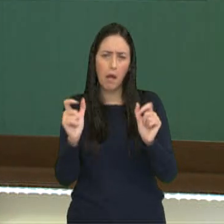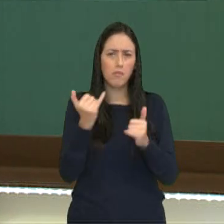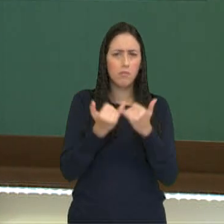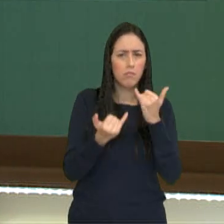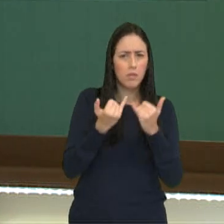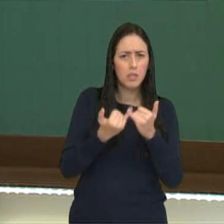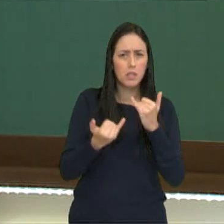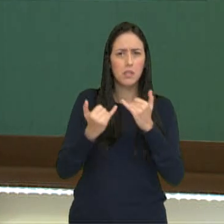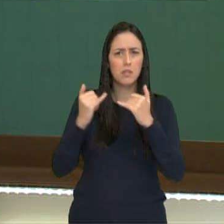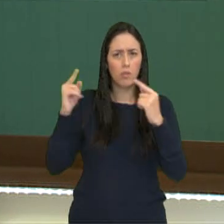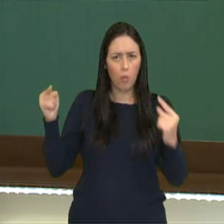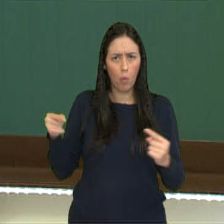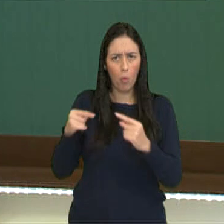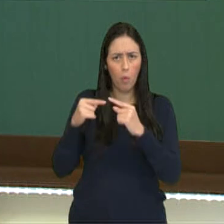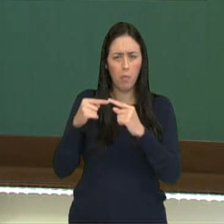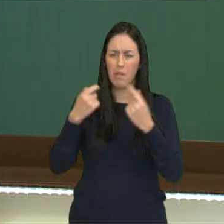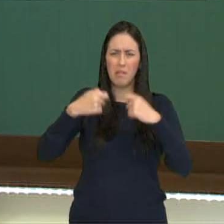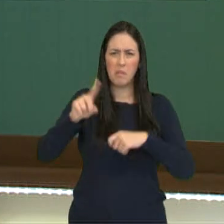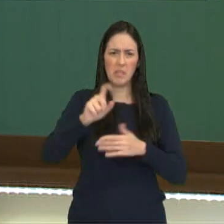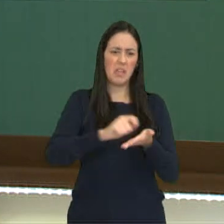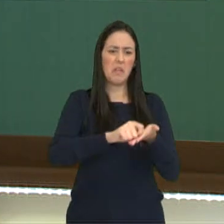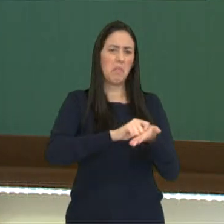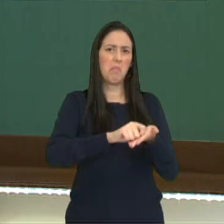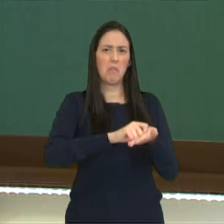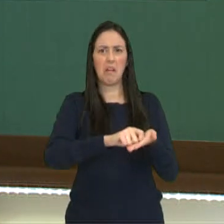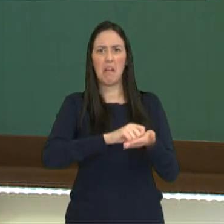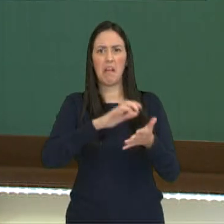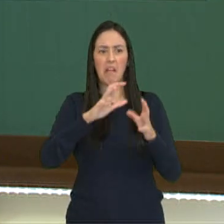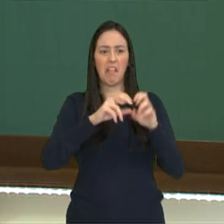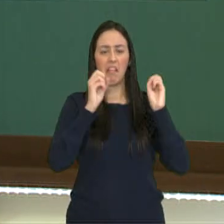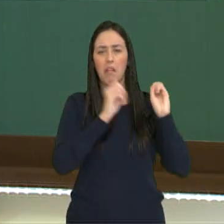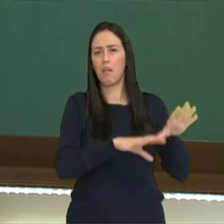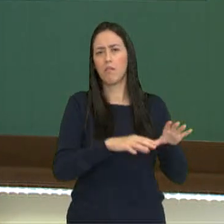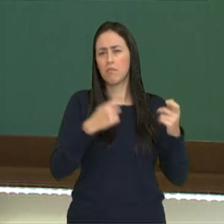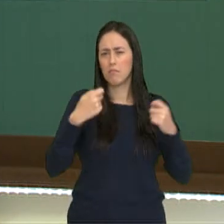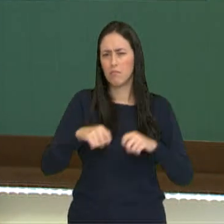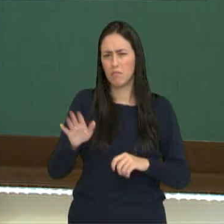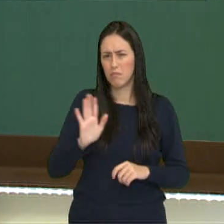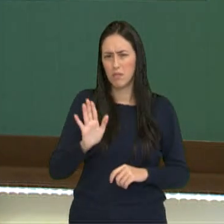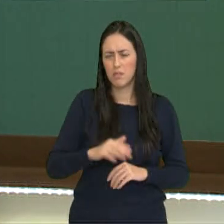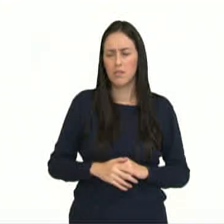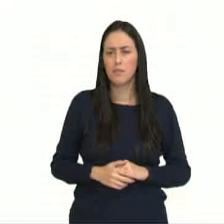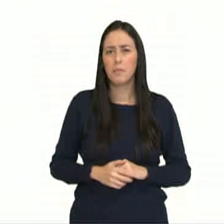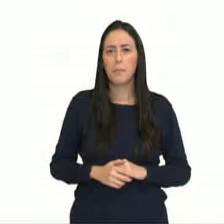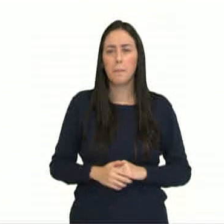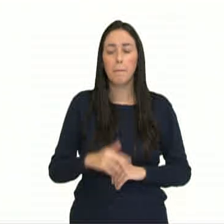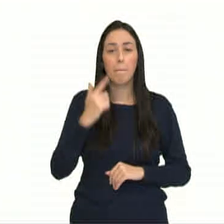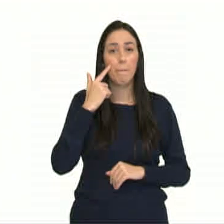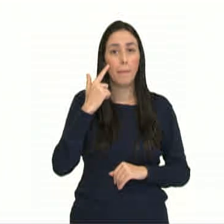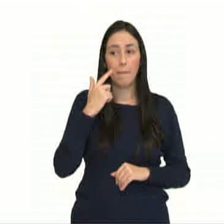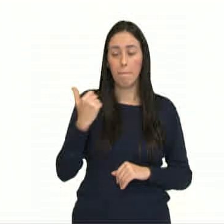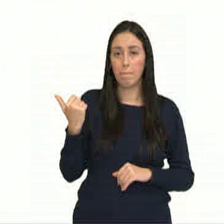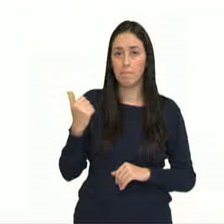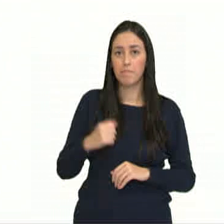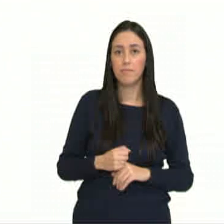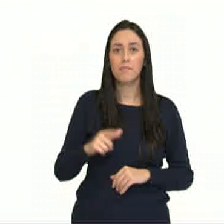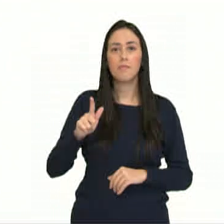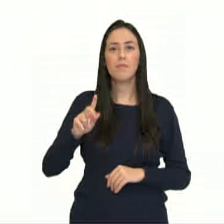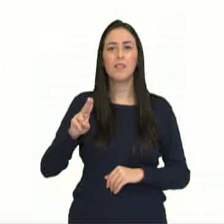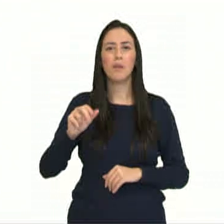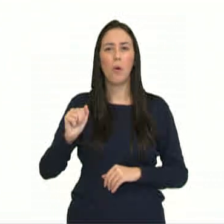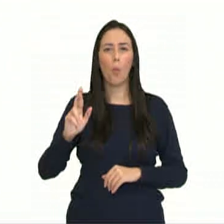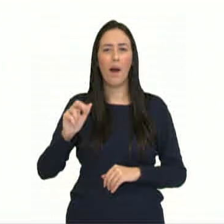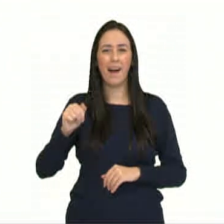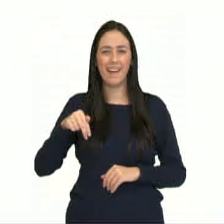adequada, estiver de acordo, não precisa rasgar a folha, não precisa sair apagando tudo que você colocou aí não, beleza? Vamos lá, ó. Então, o aquífero Guarani